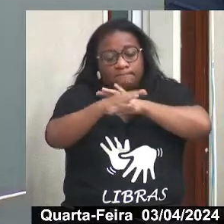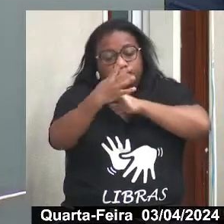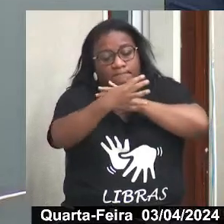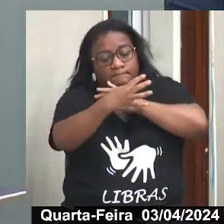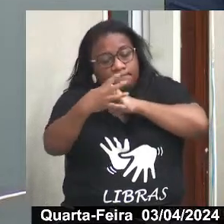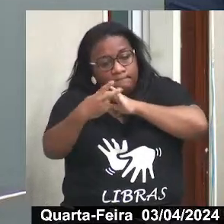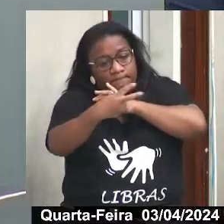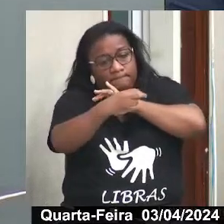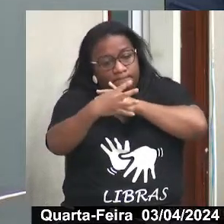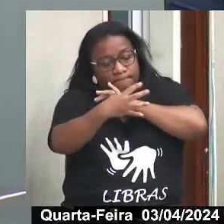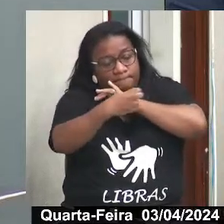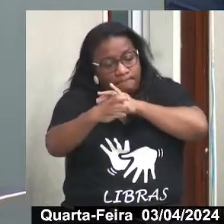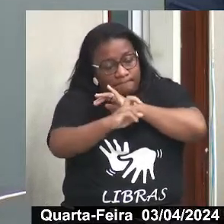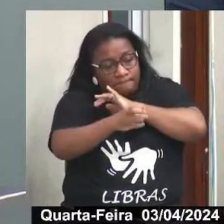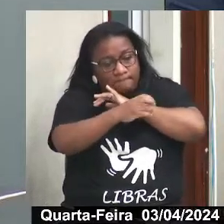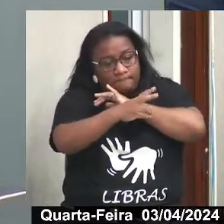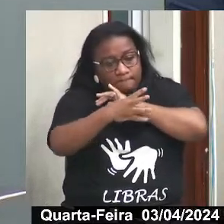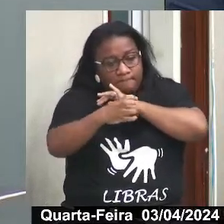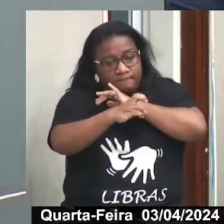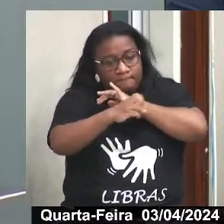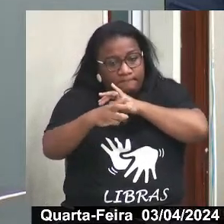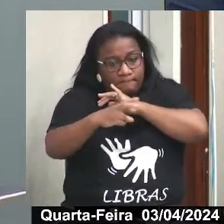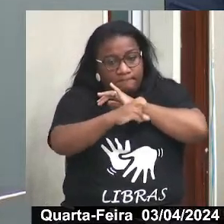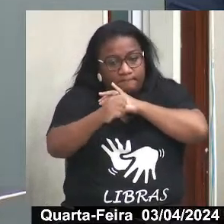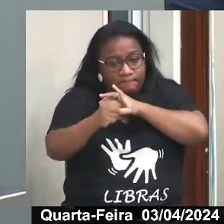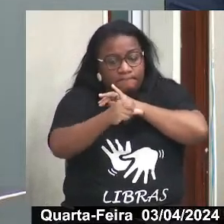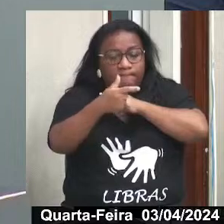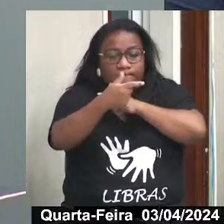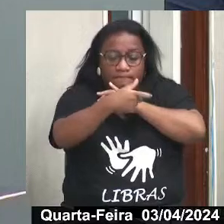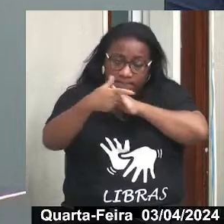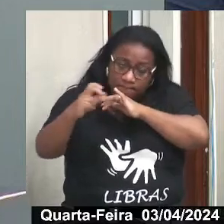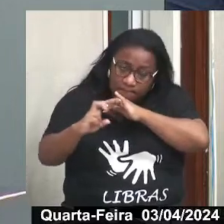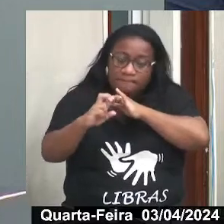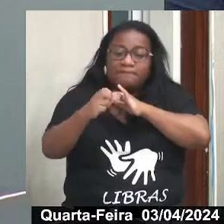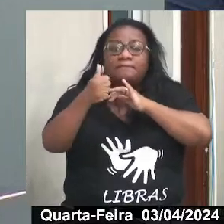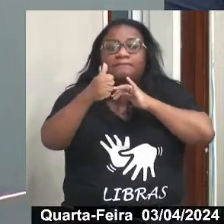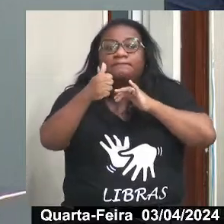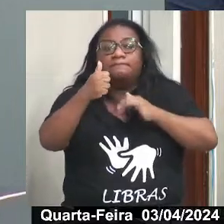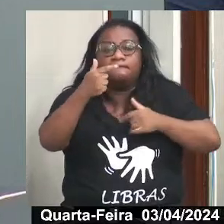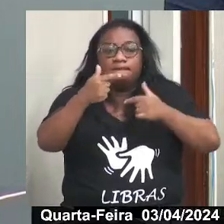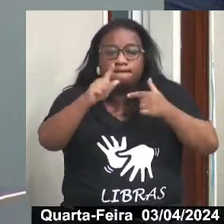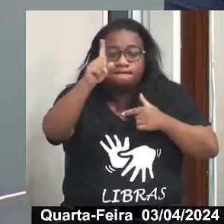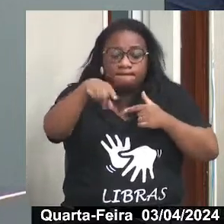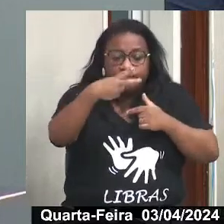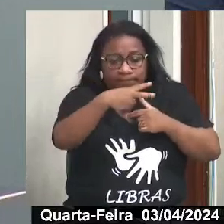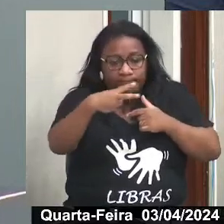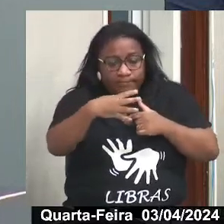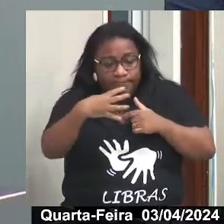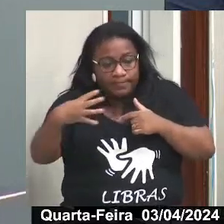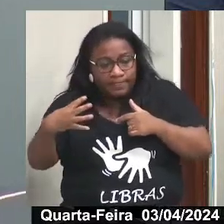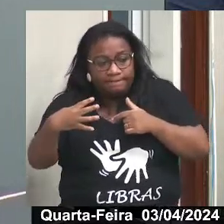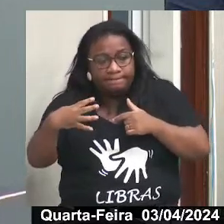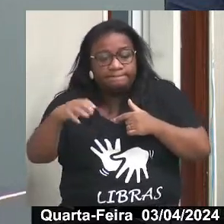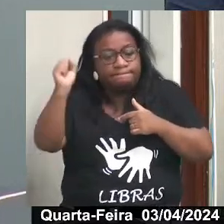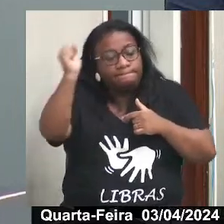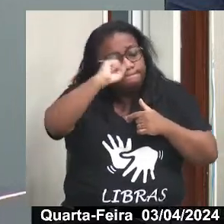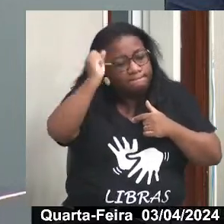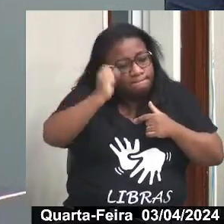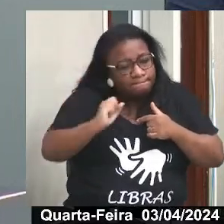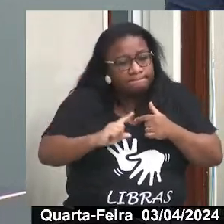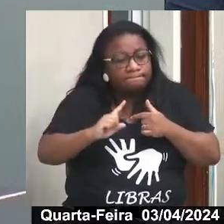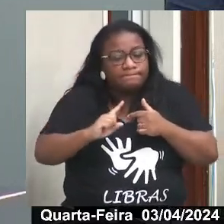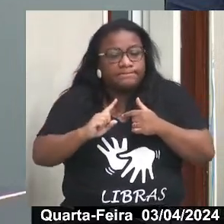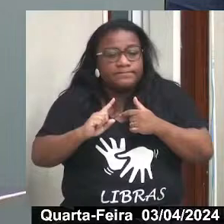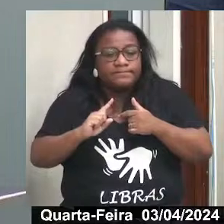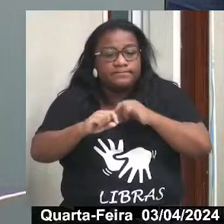Indicação 41, 412, 44, 45, 151, 153, 154, 156, 157 e 159/24, de autoria do vereador Sander